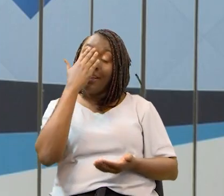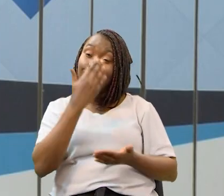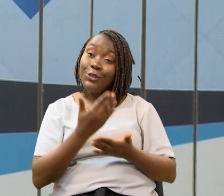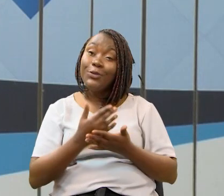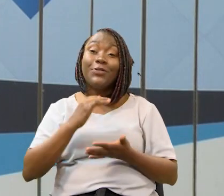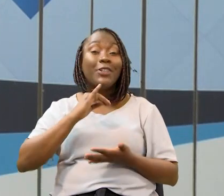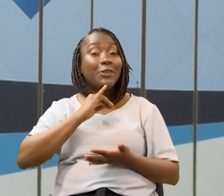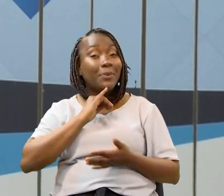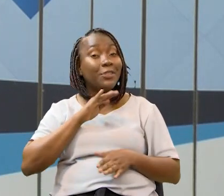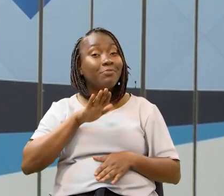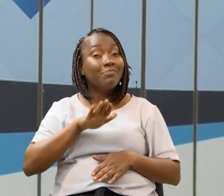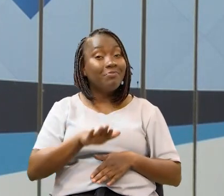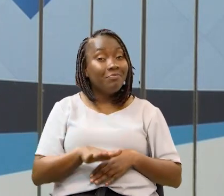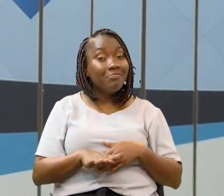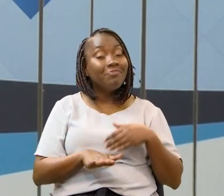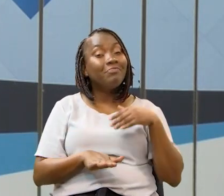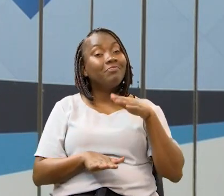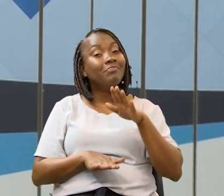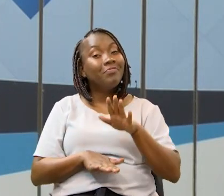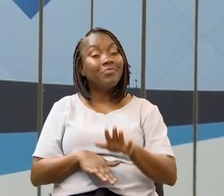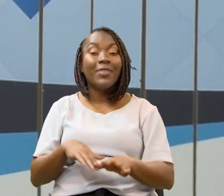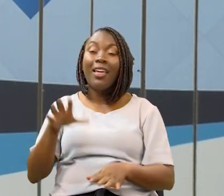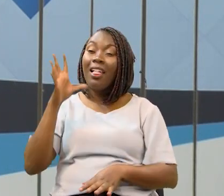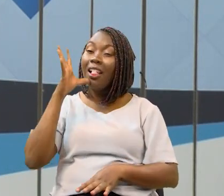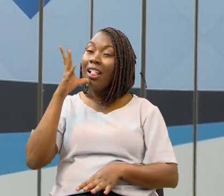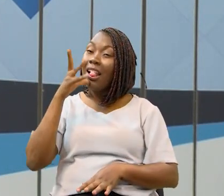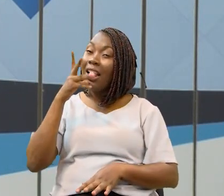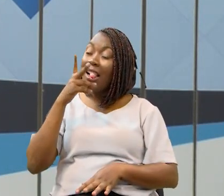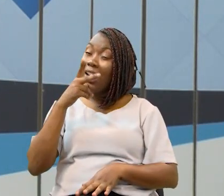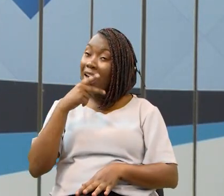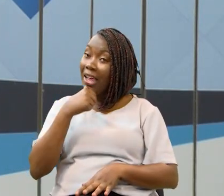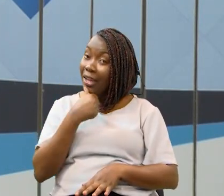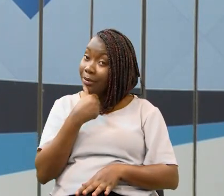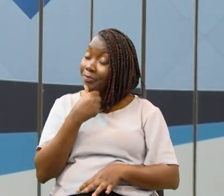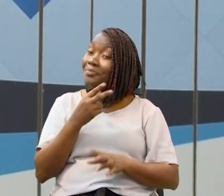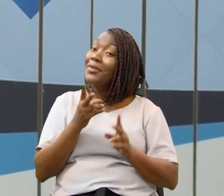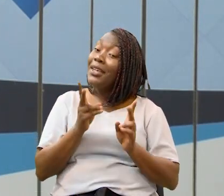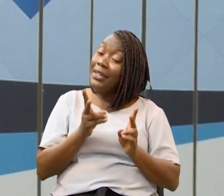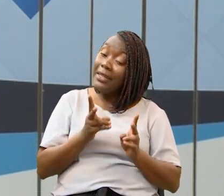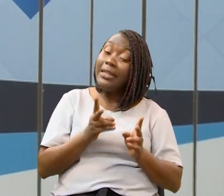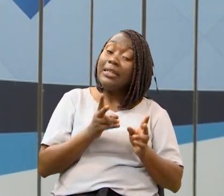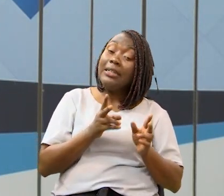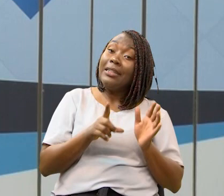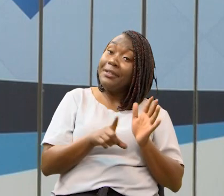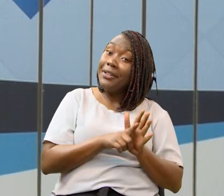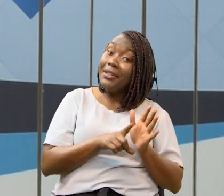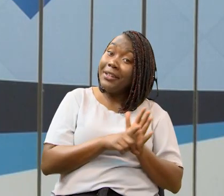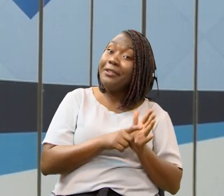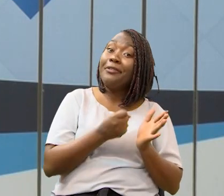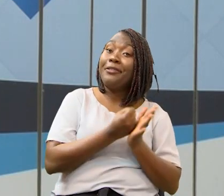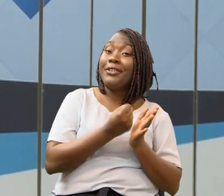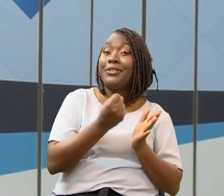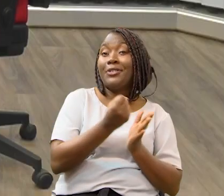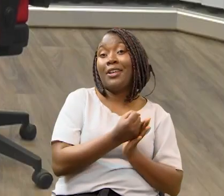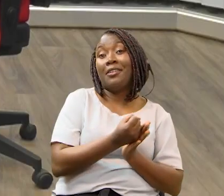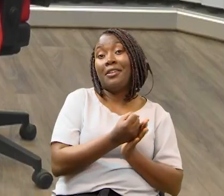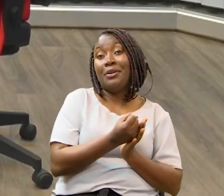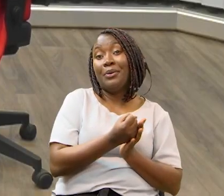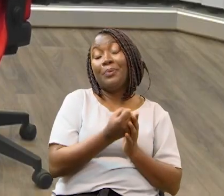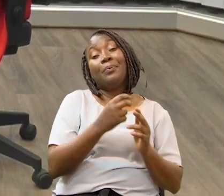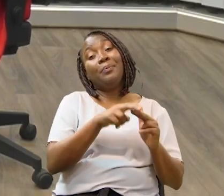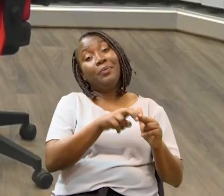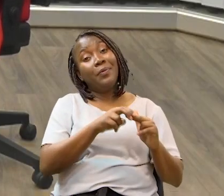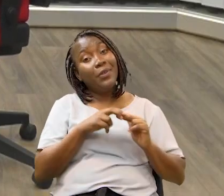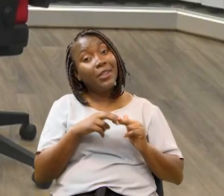que, infelizmente, ainda em passos lentos. Poxa. Tá? Tanto que foi sancionada a lei. Exato. Né?